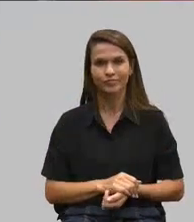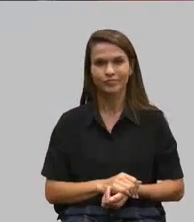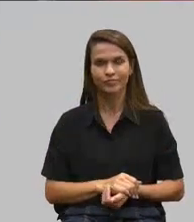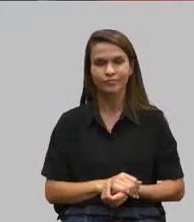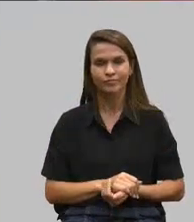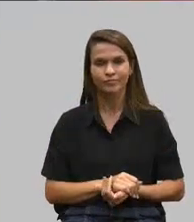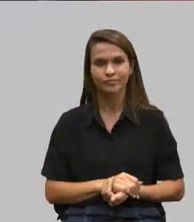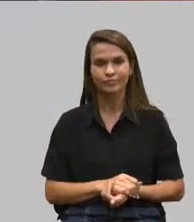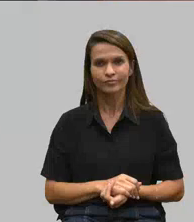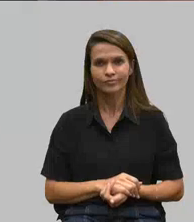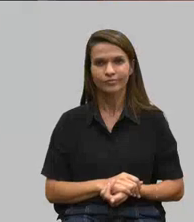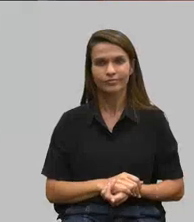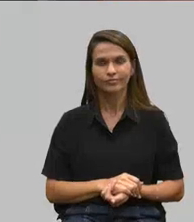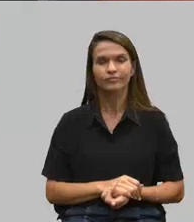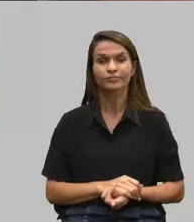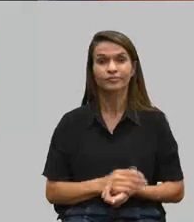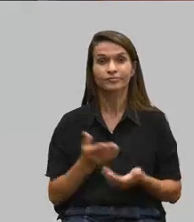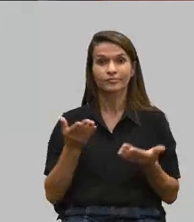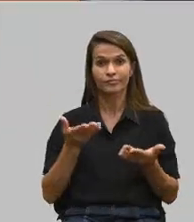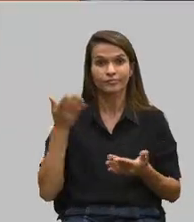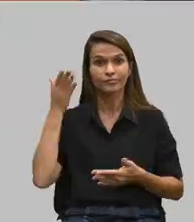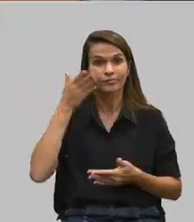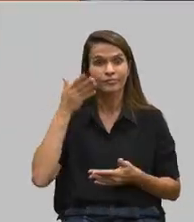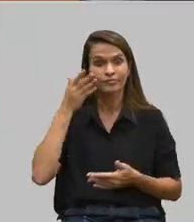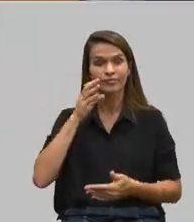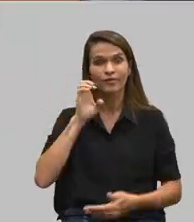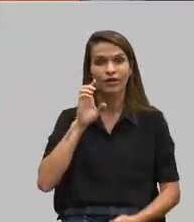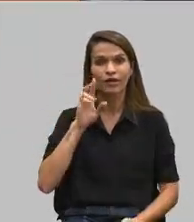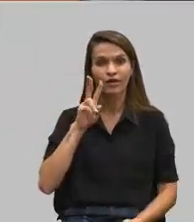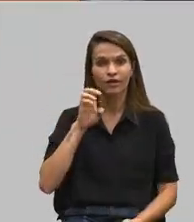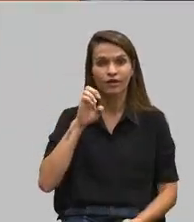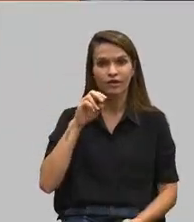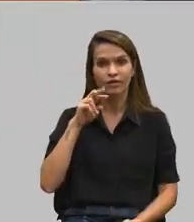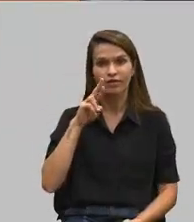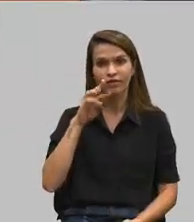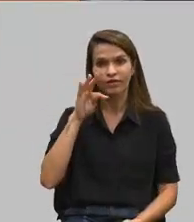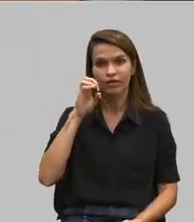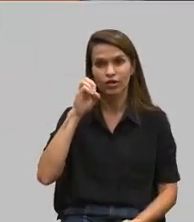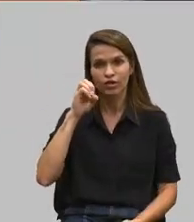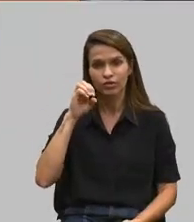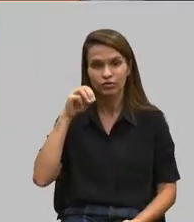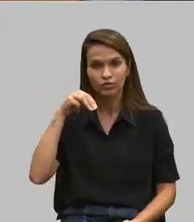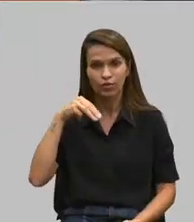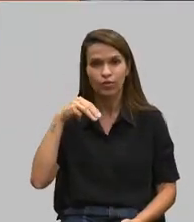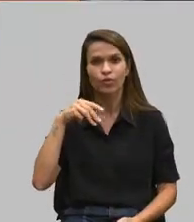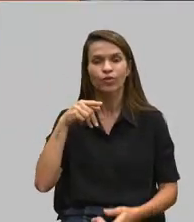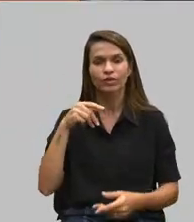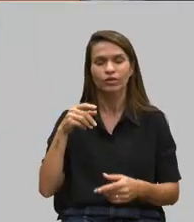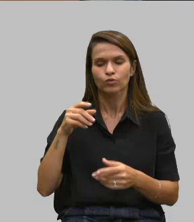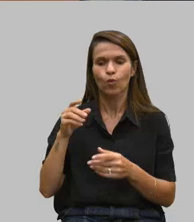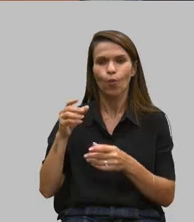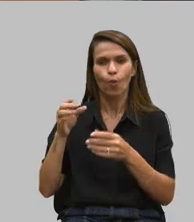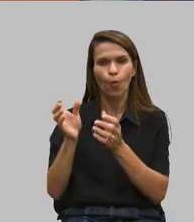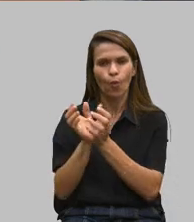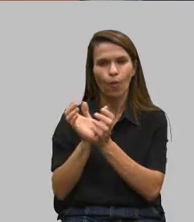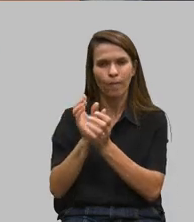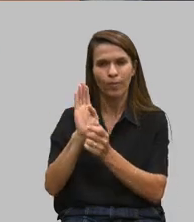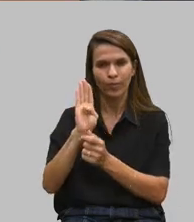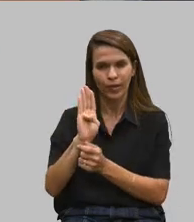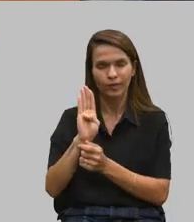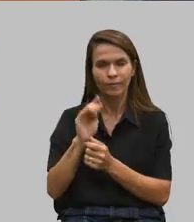nota com a palavra o Everton Ferreira na Metropolitana B Bom dia a todos e